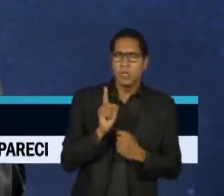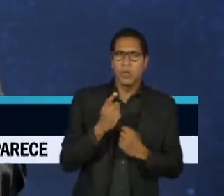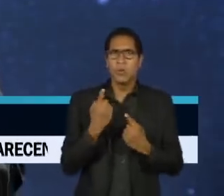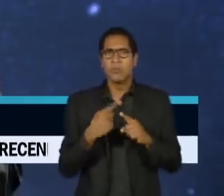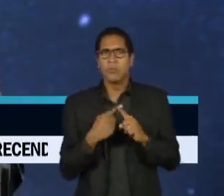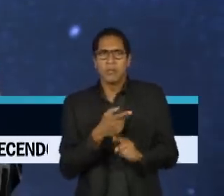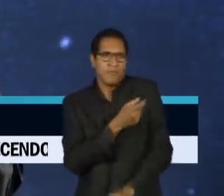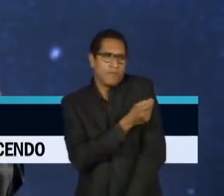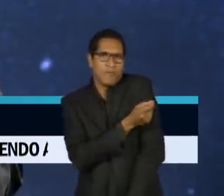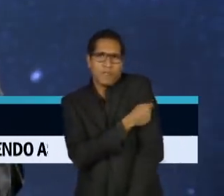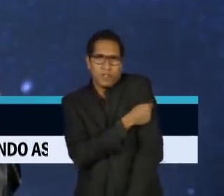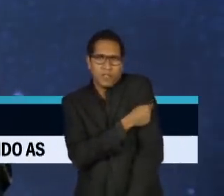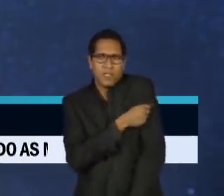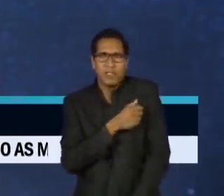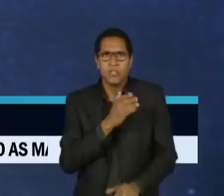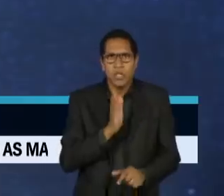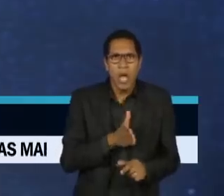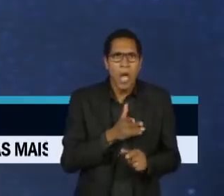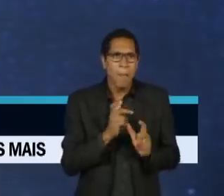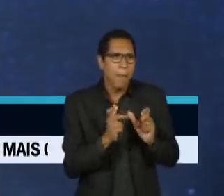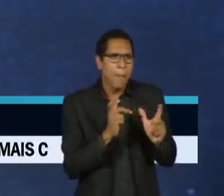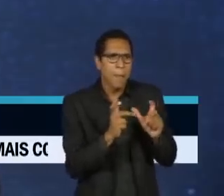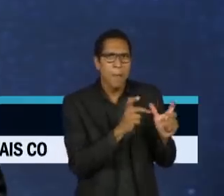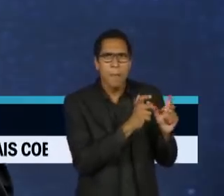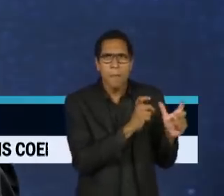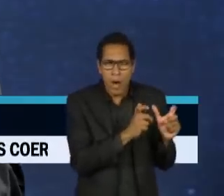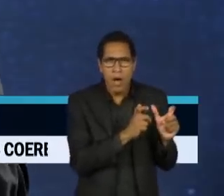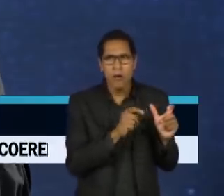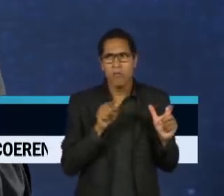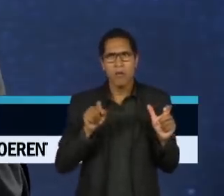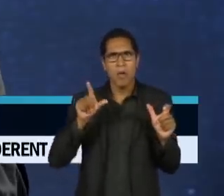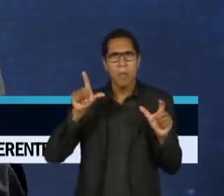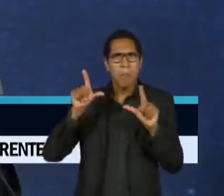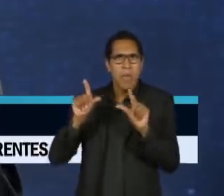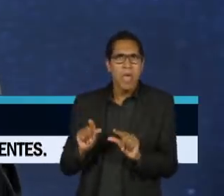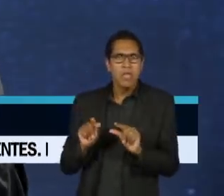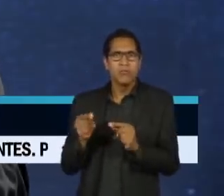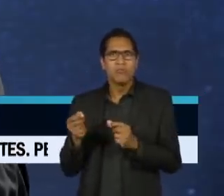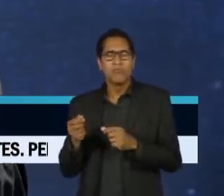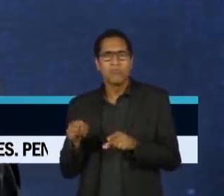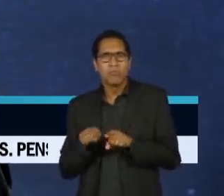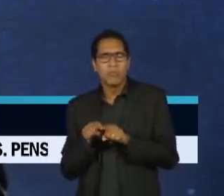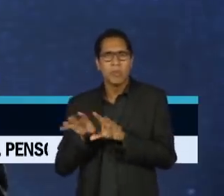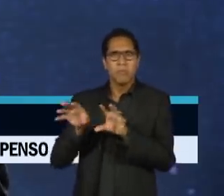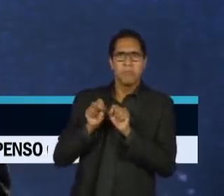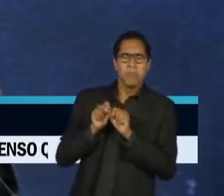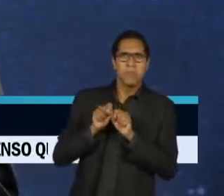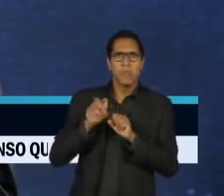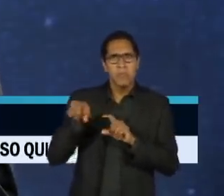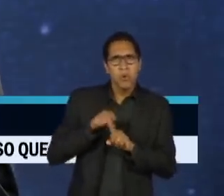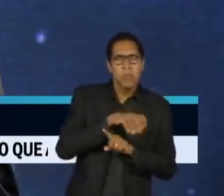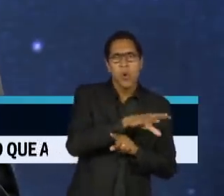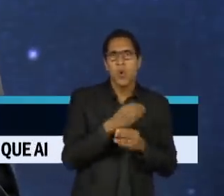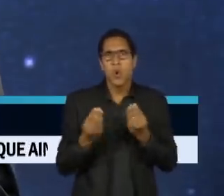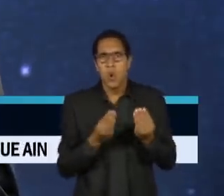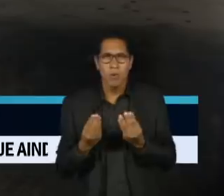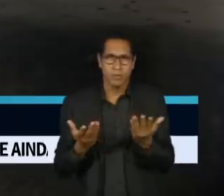organizar para entender se essas vacinas serão eficazes. Qual é a tua avaliação sobre a Ômicron e a relação com as